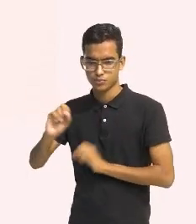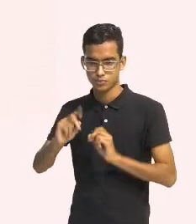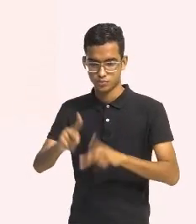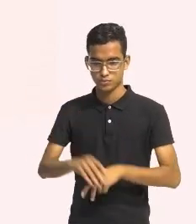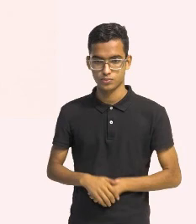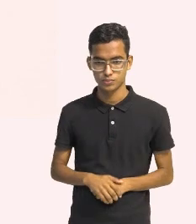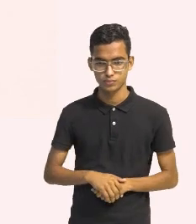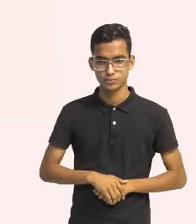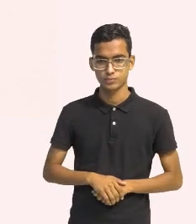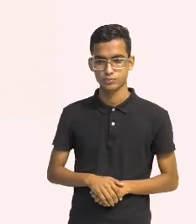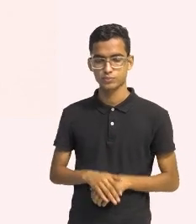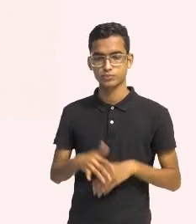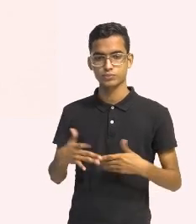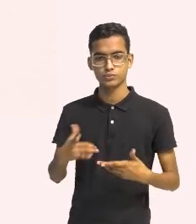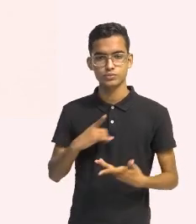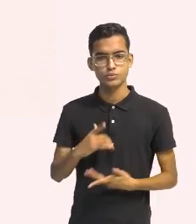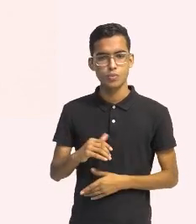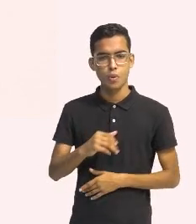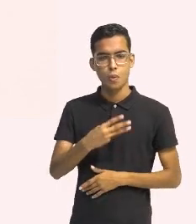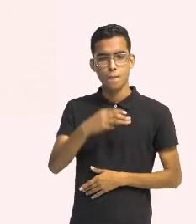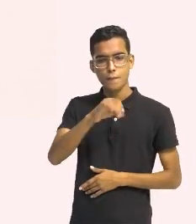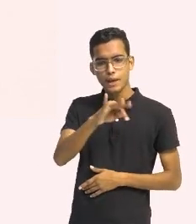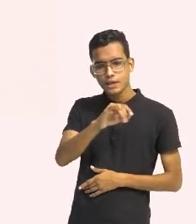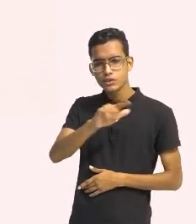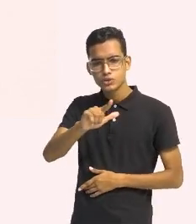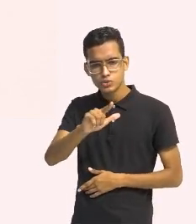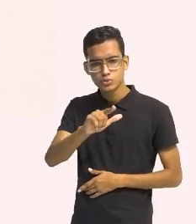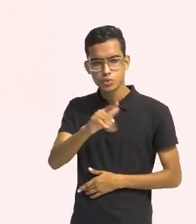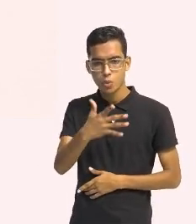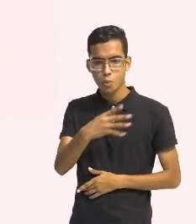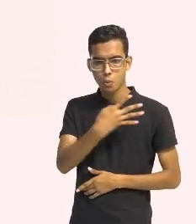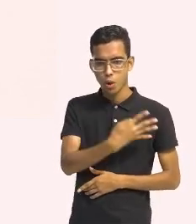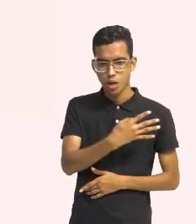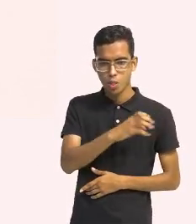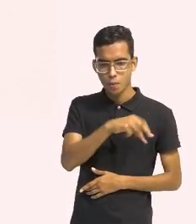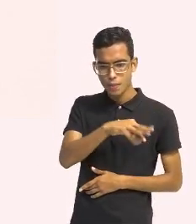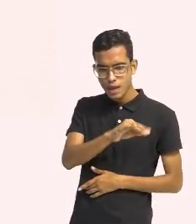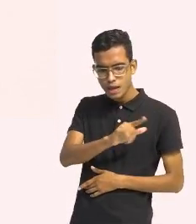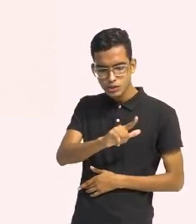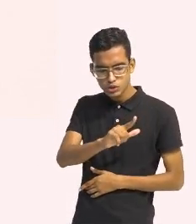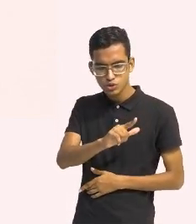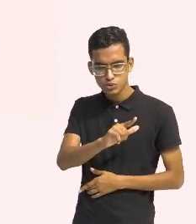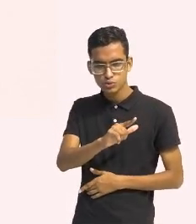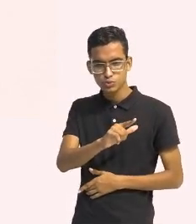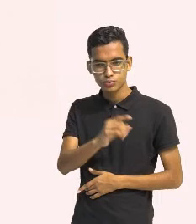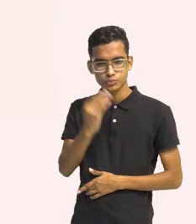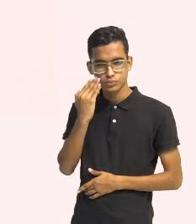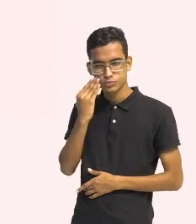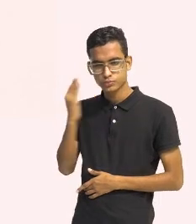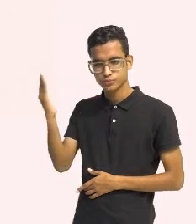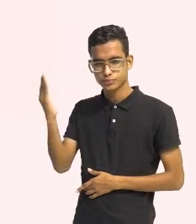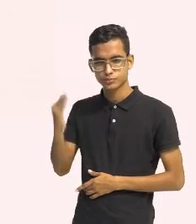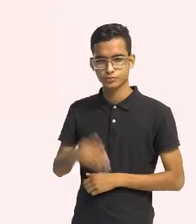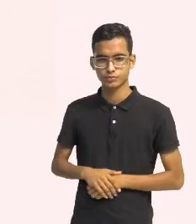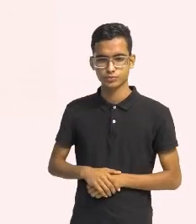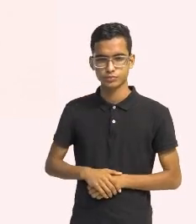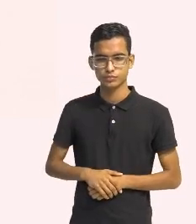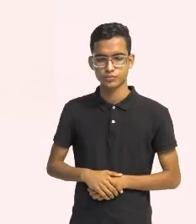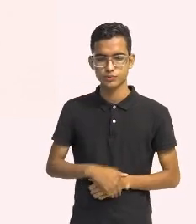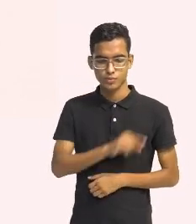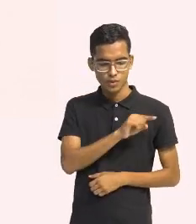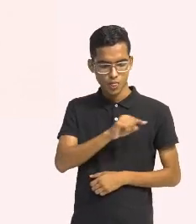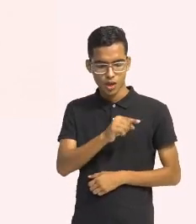da cadeia. 1 hepteno. Lembrando que a dupla ligação, né, faz com que a gente tenha